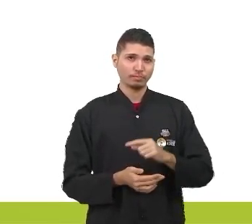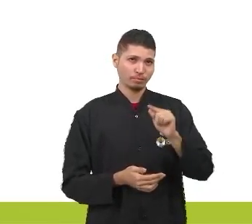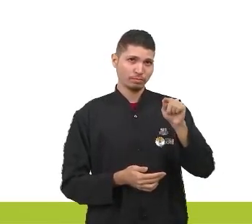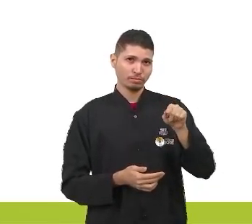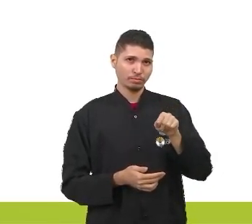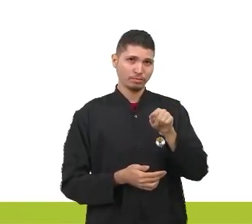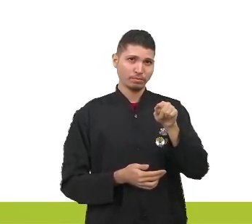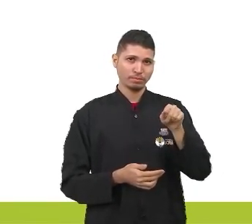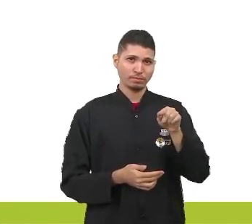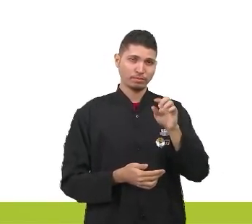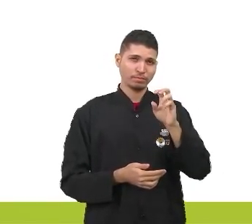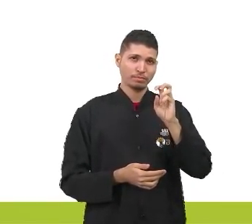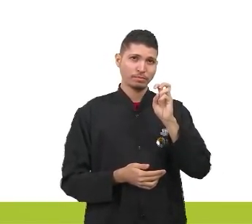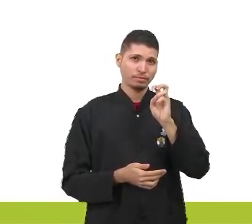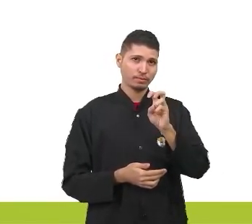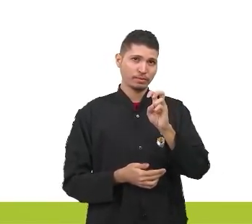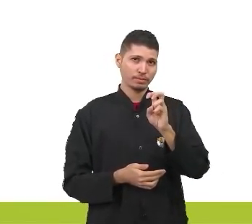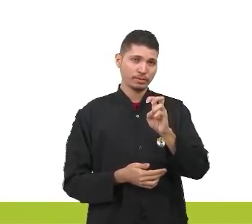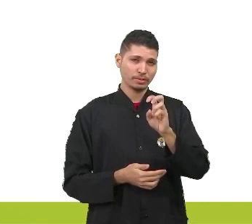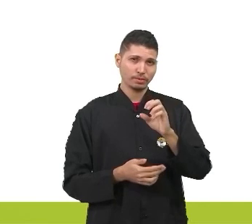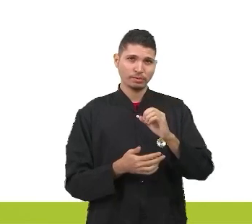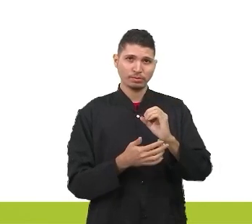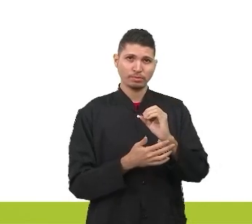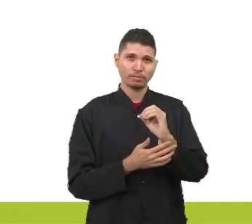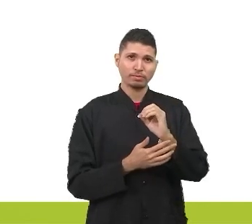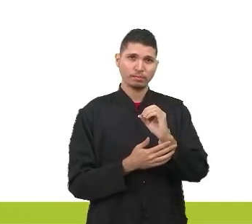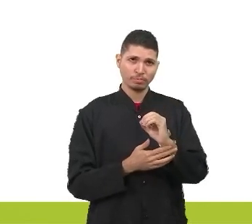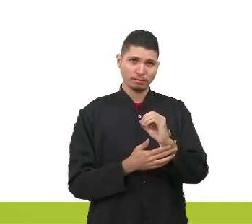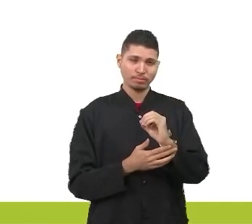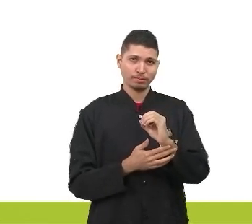5 oxigênios.